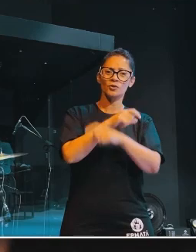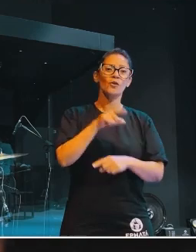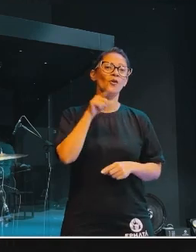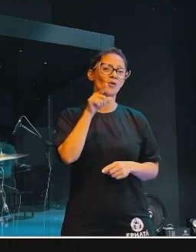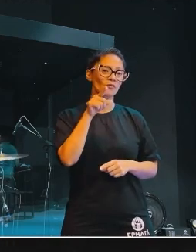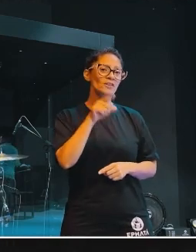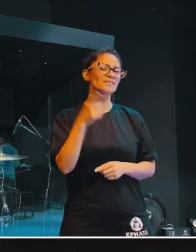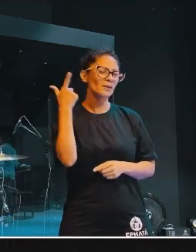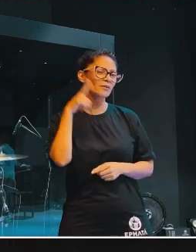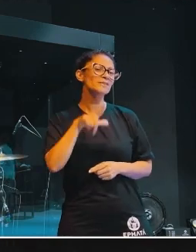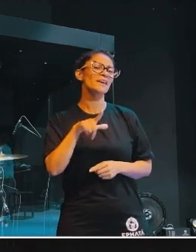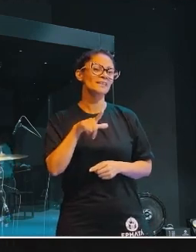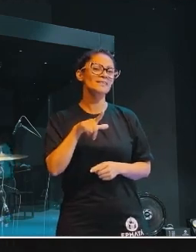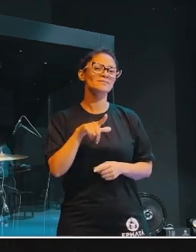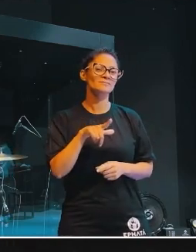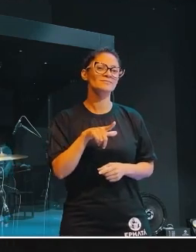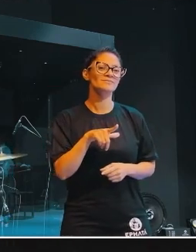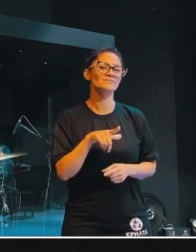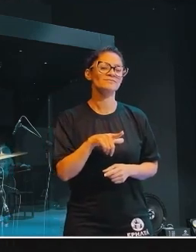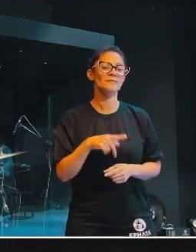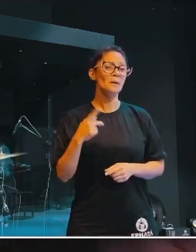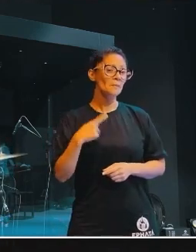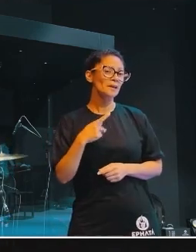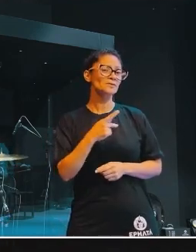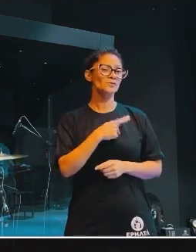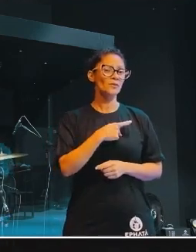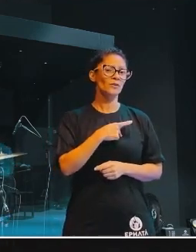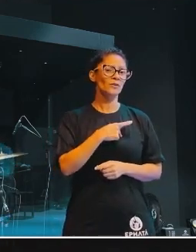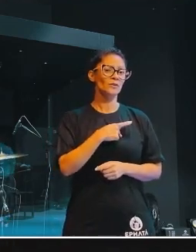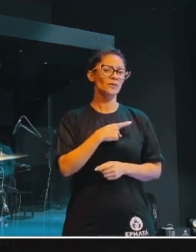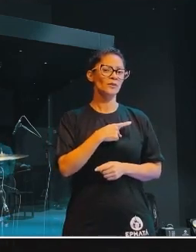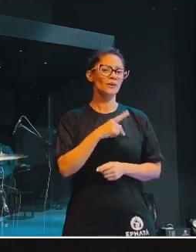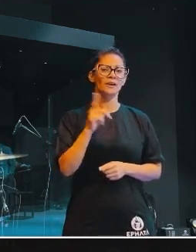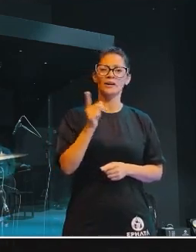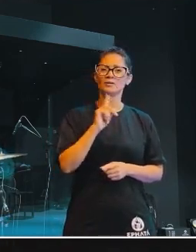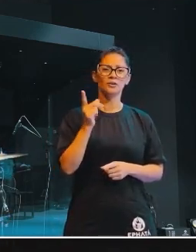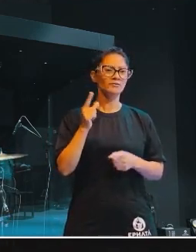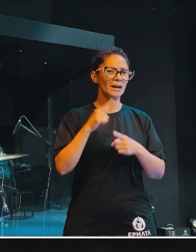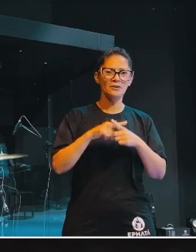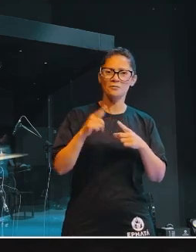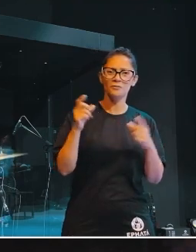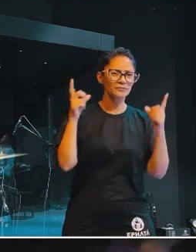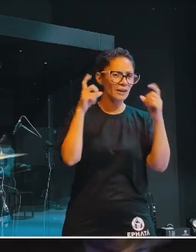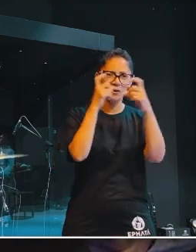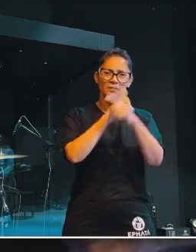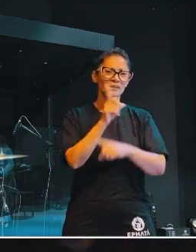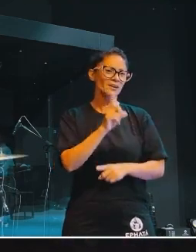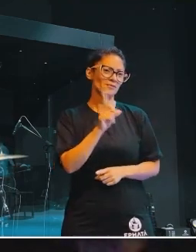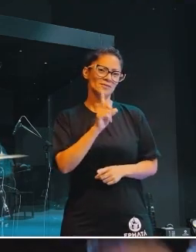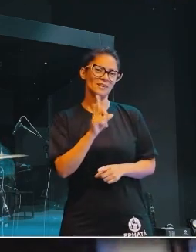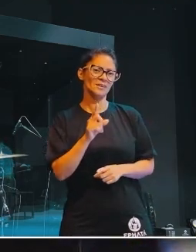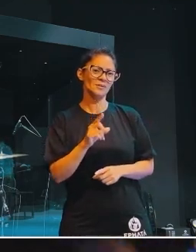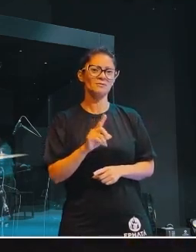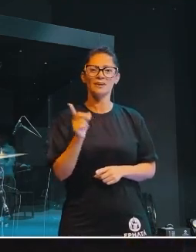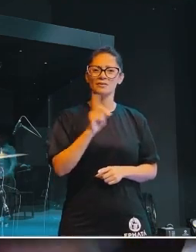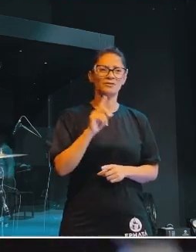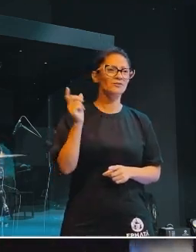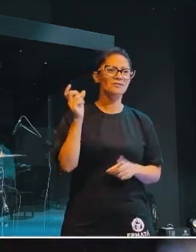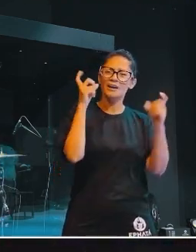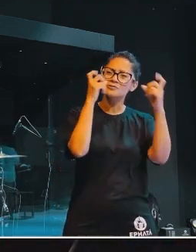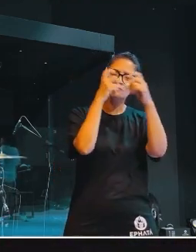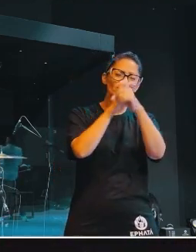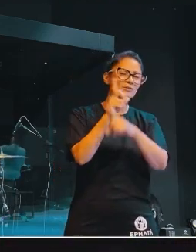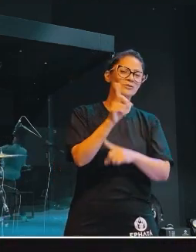você consegue. Pastor, não tá complicado não. Pastor, não está difícil não, meu